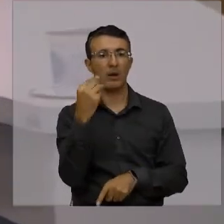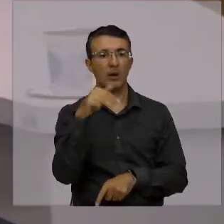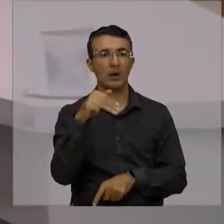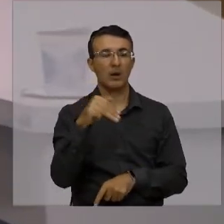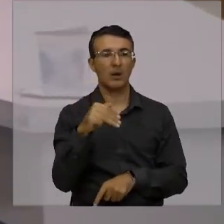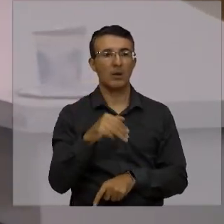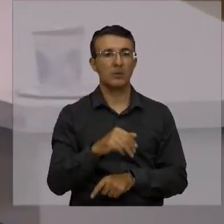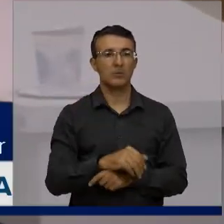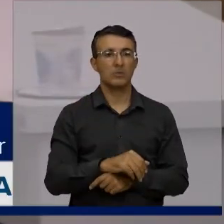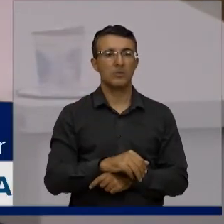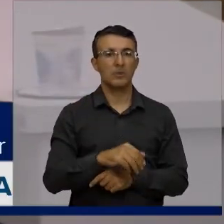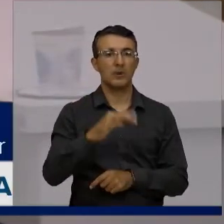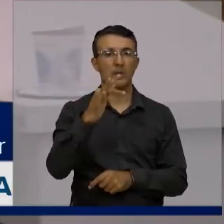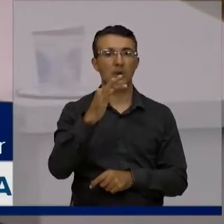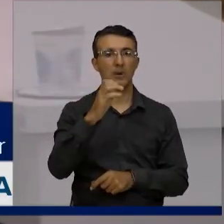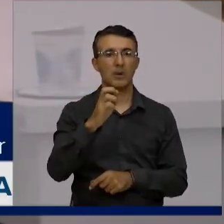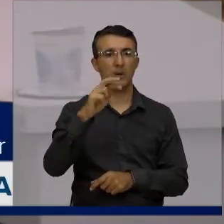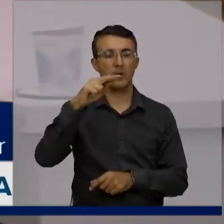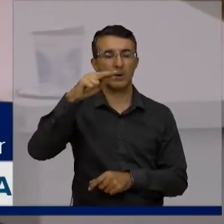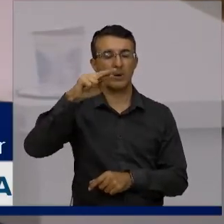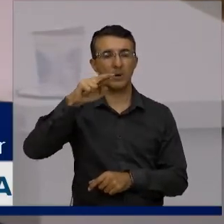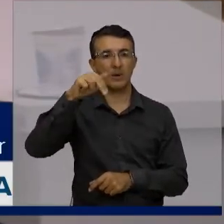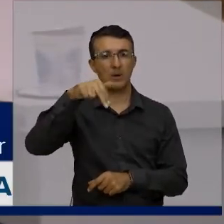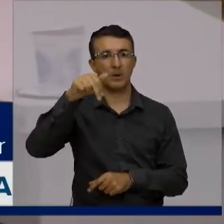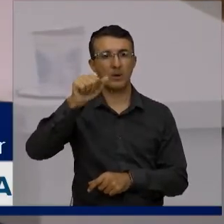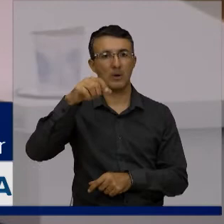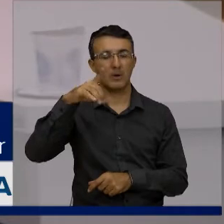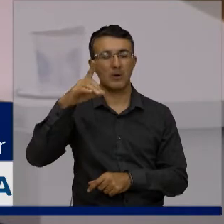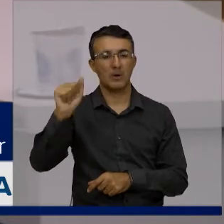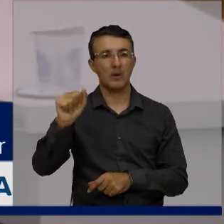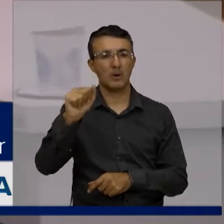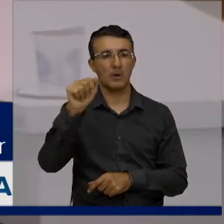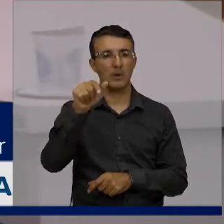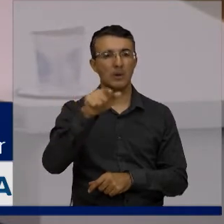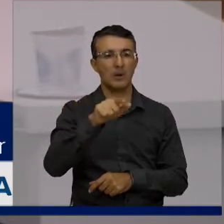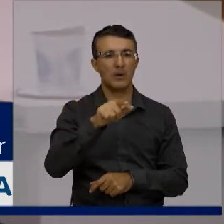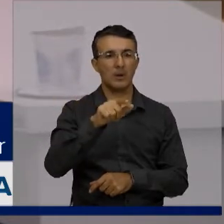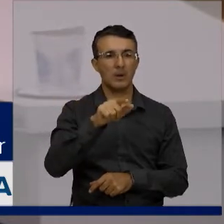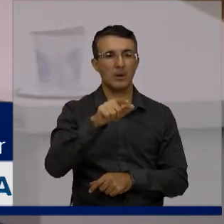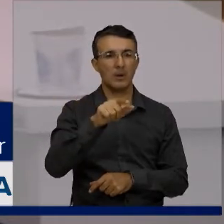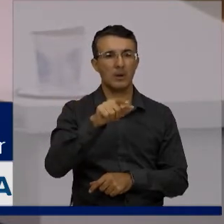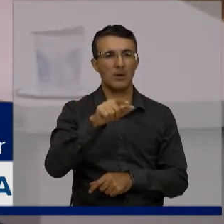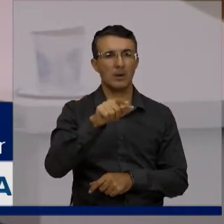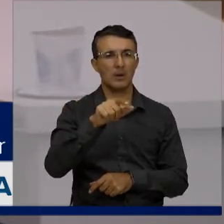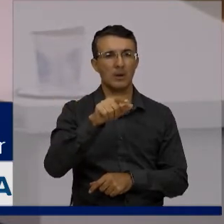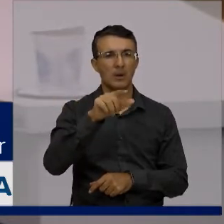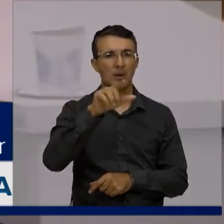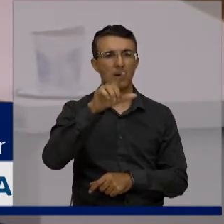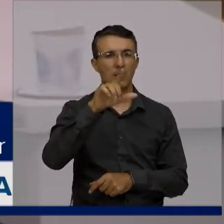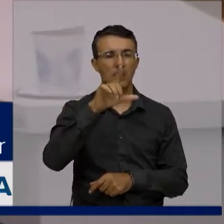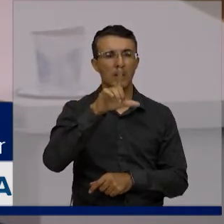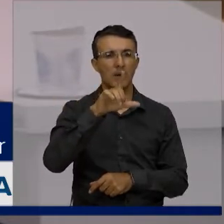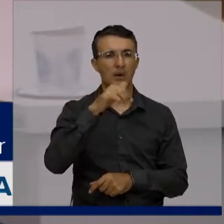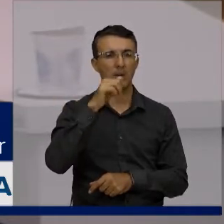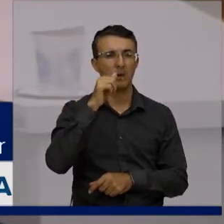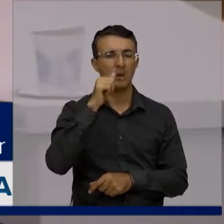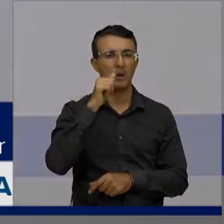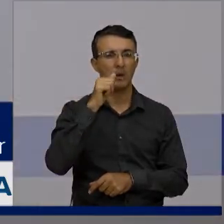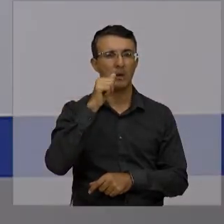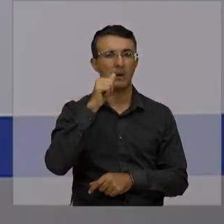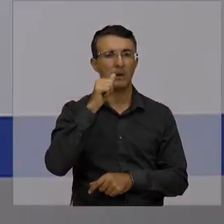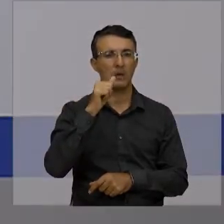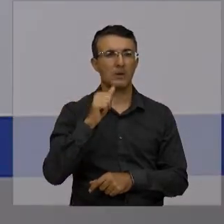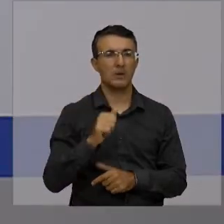Divina Soares e a moça Cíntia Fernanda Mota Licíndio.